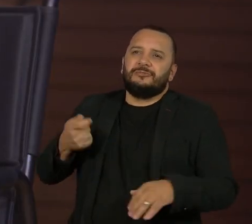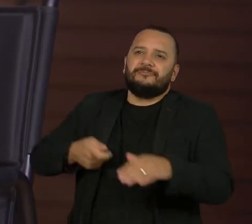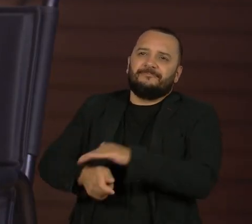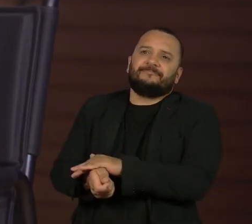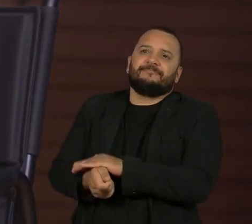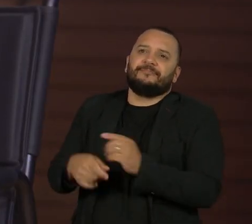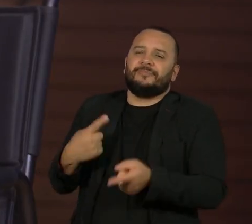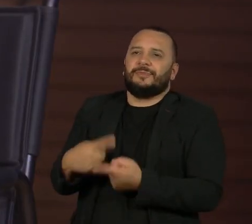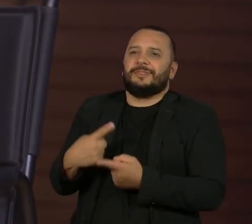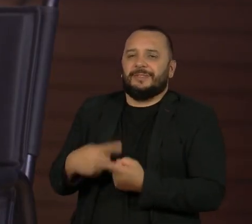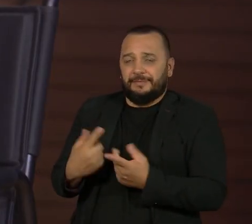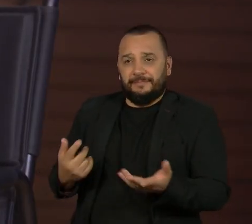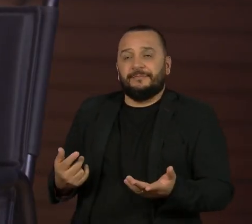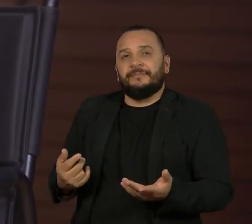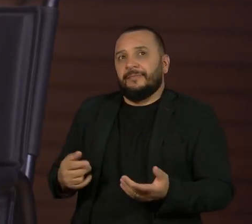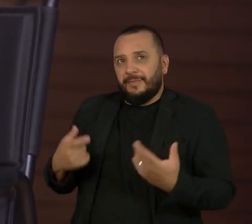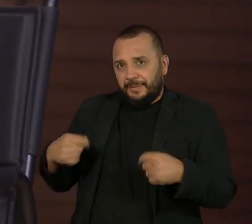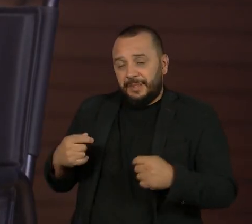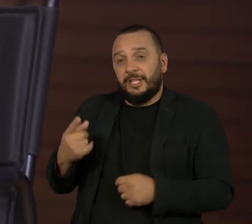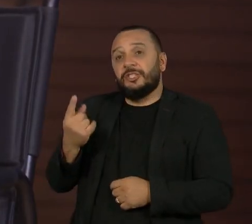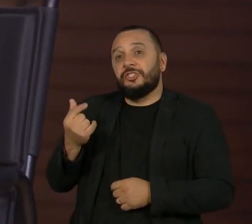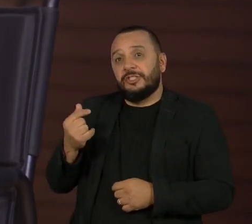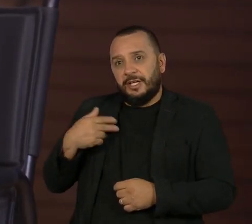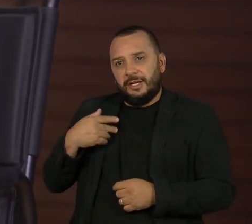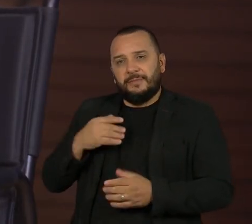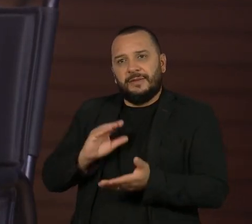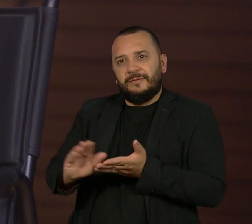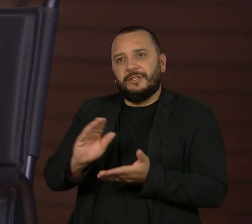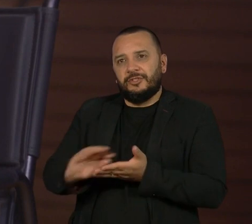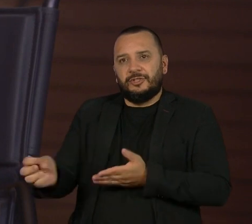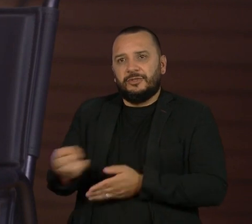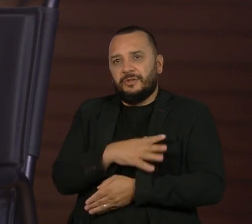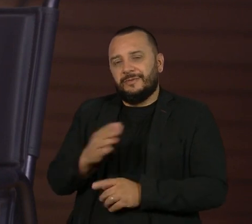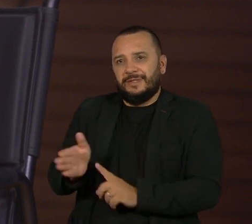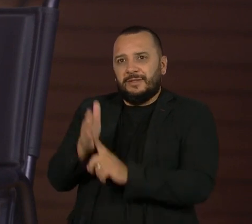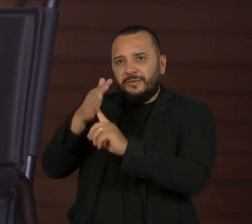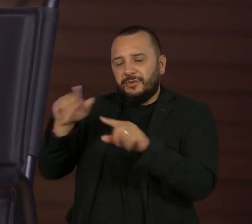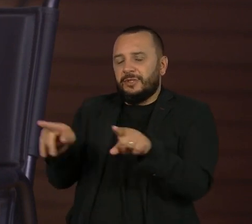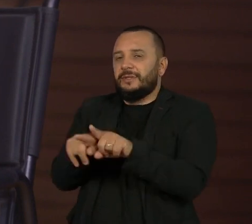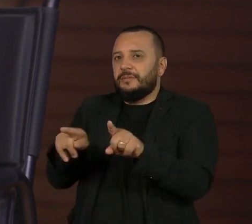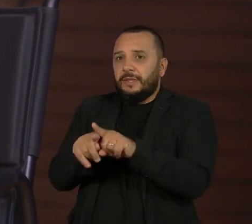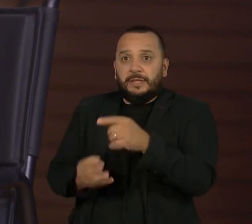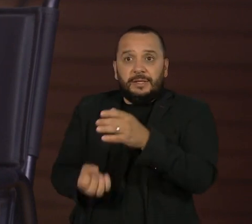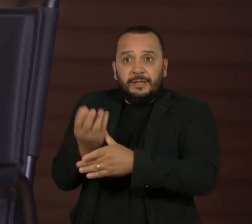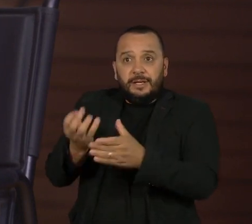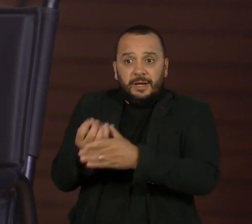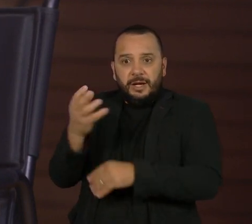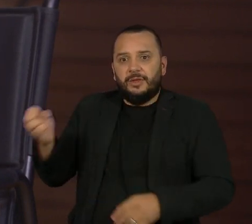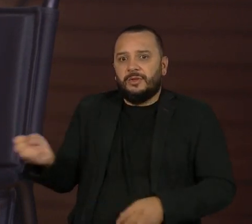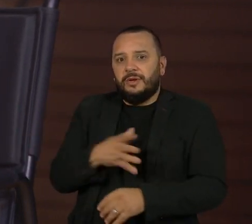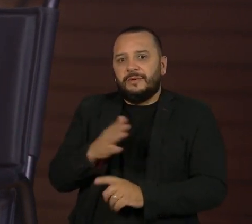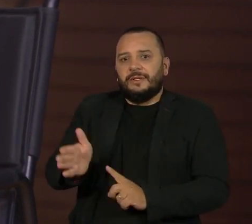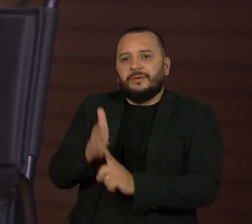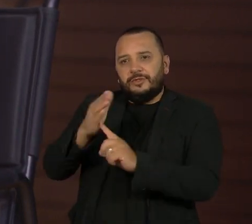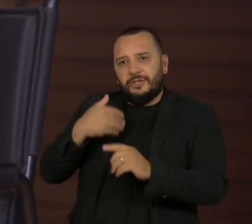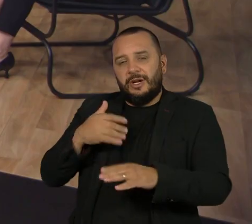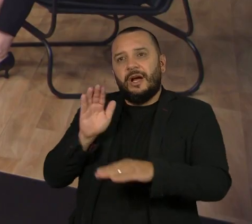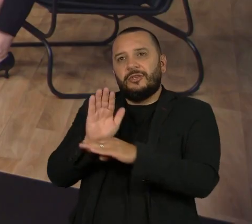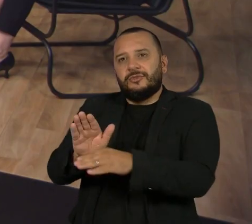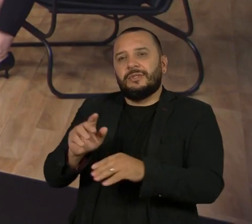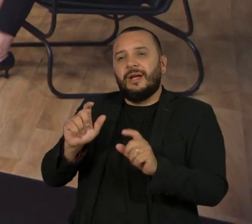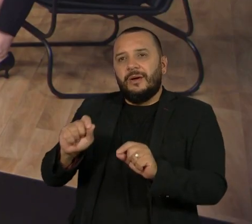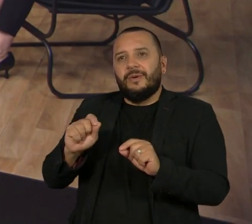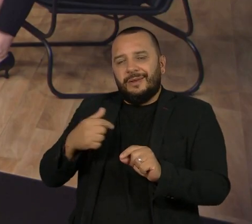Porque a gente precisa de recursos financeiros para novas tecnologias, para o desenvolvimento de novas tecnologias que vão nos ajudar a reduzir